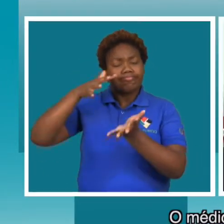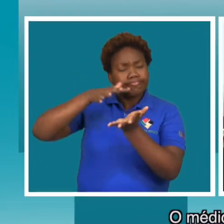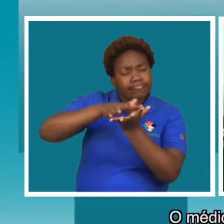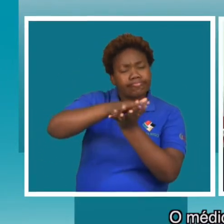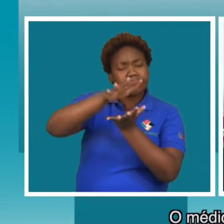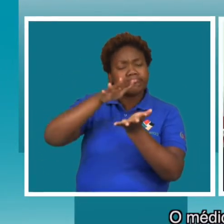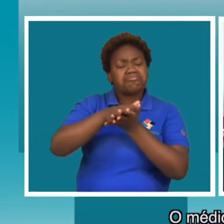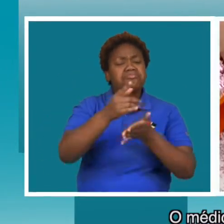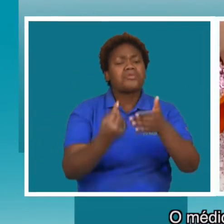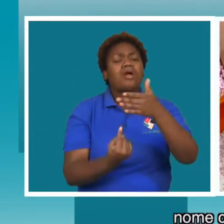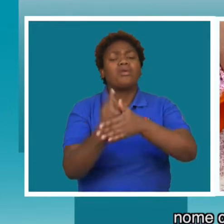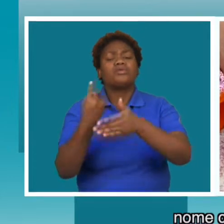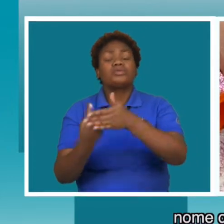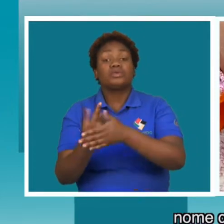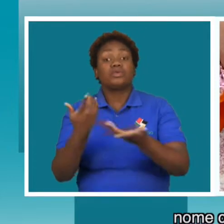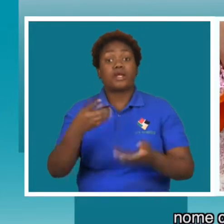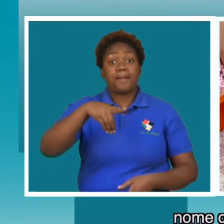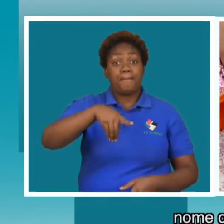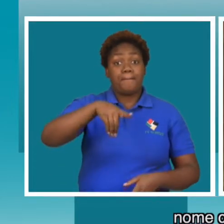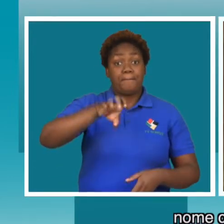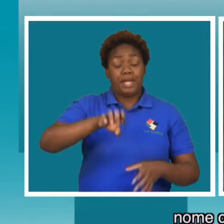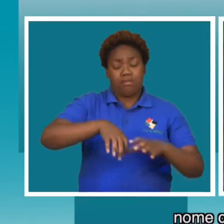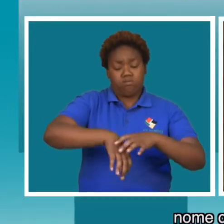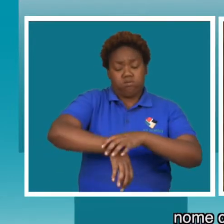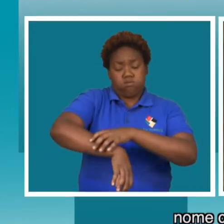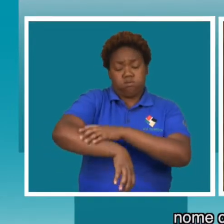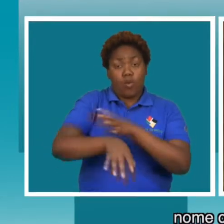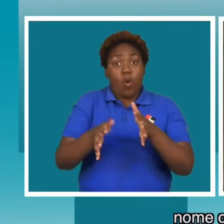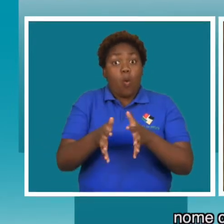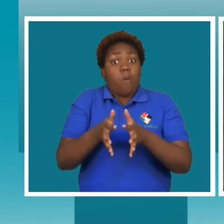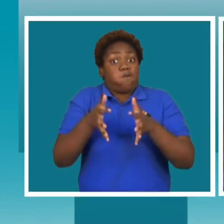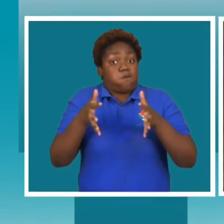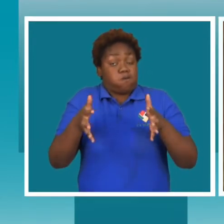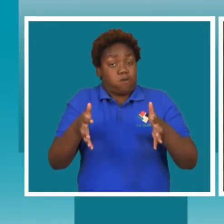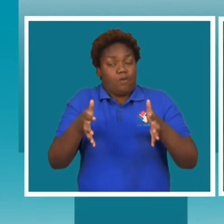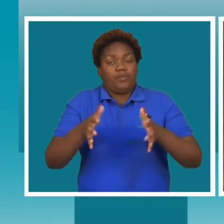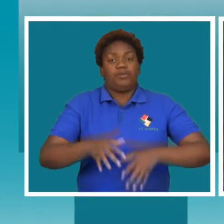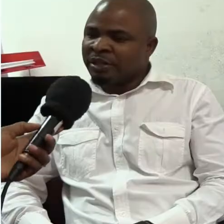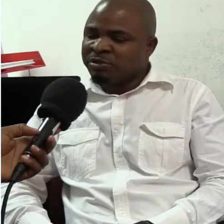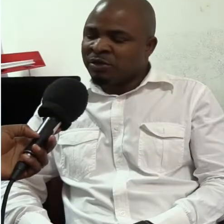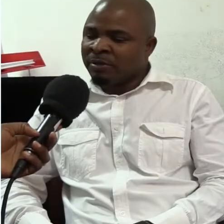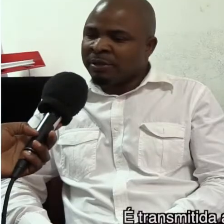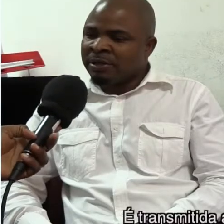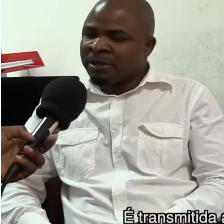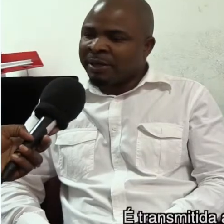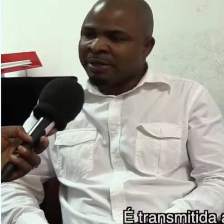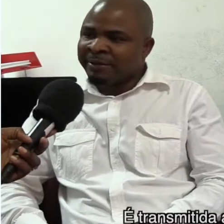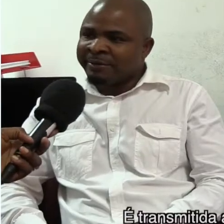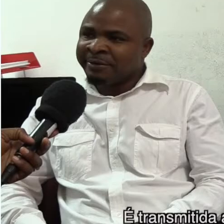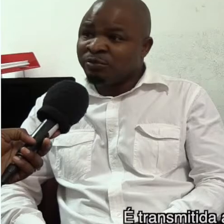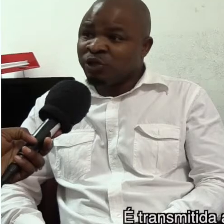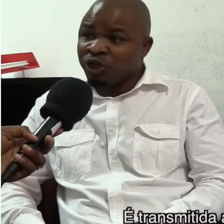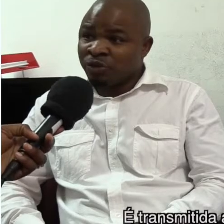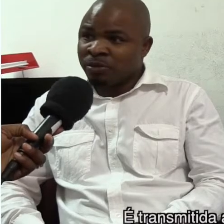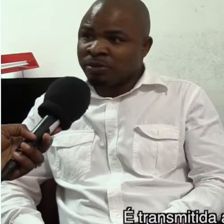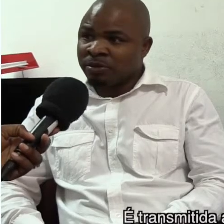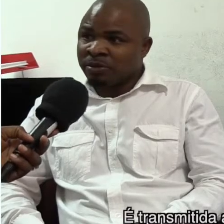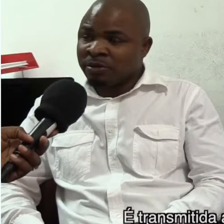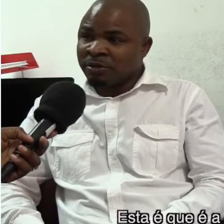filialese linfática, nome científico da elefantíase. É transmitido a partir da picada de